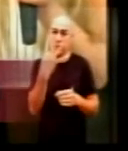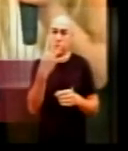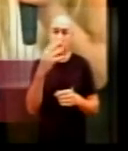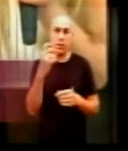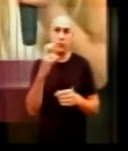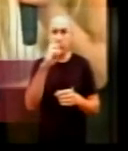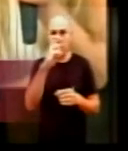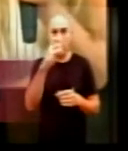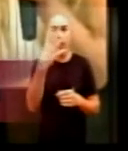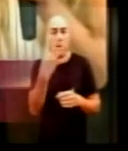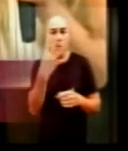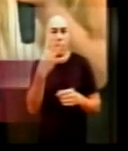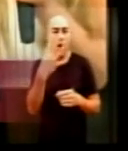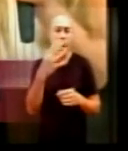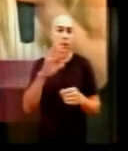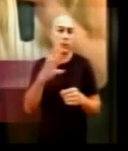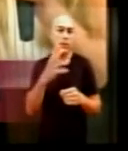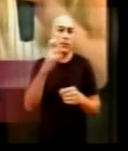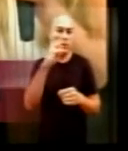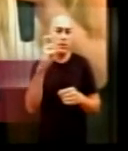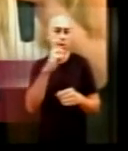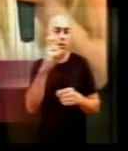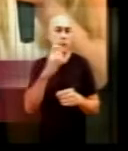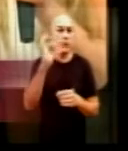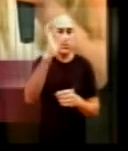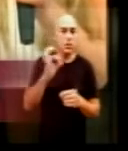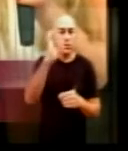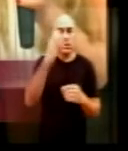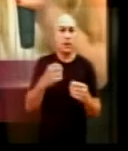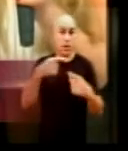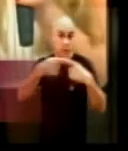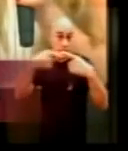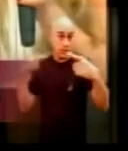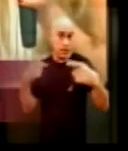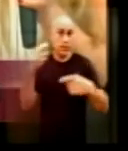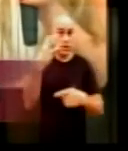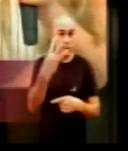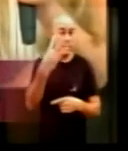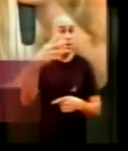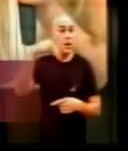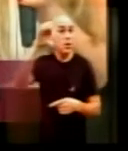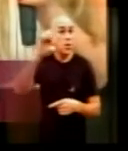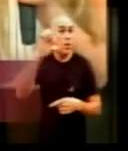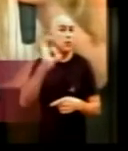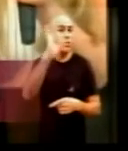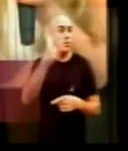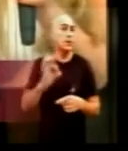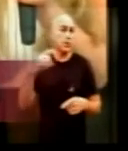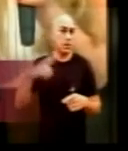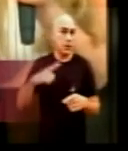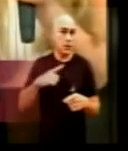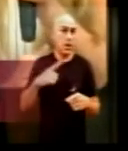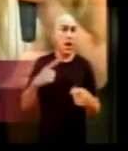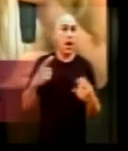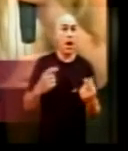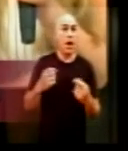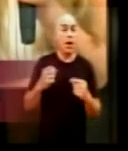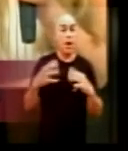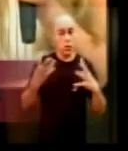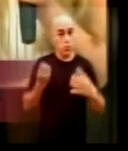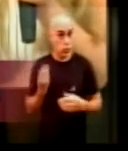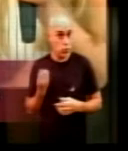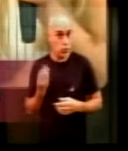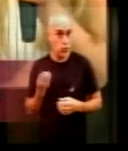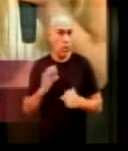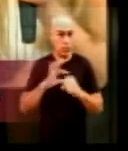54%, quase 55%. E semana passada estávamos com 39%. Também lembrando que tem alguns casos que precisam aí ter os